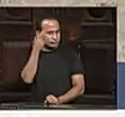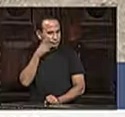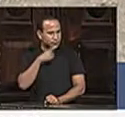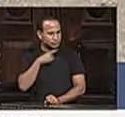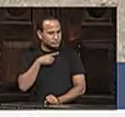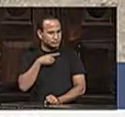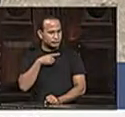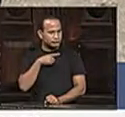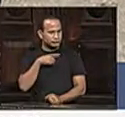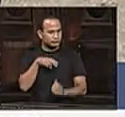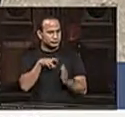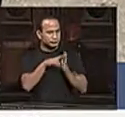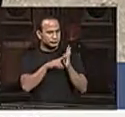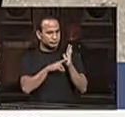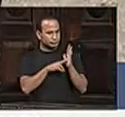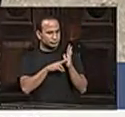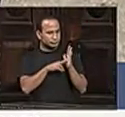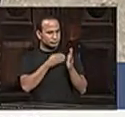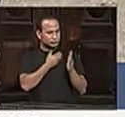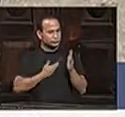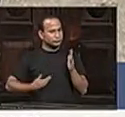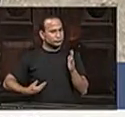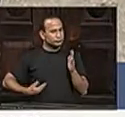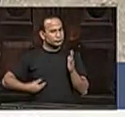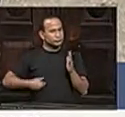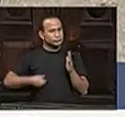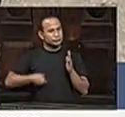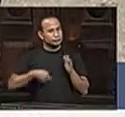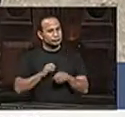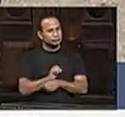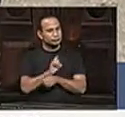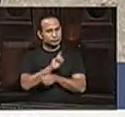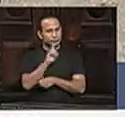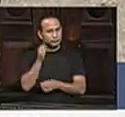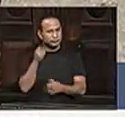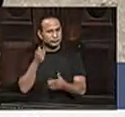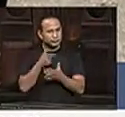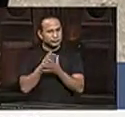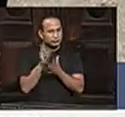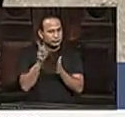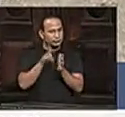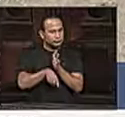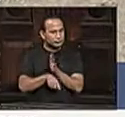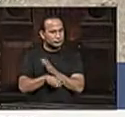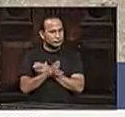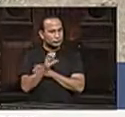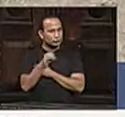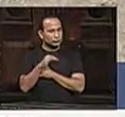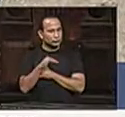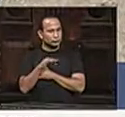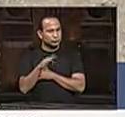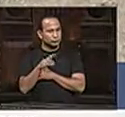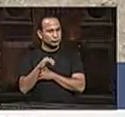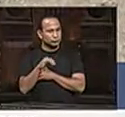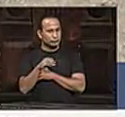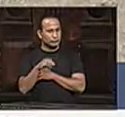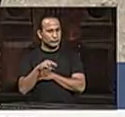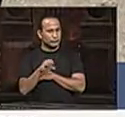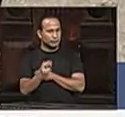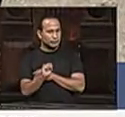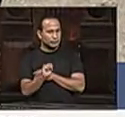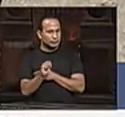o governo do Estado não havia cumprido com os mínimos constitucionais em relação